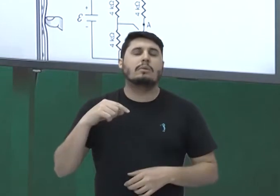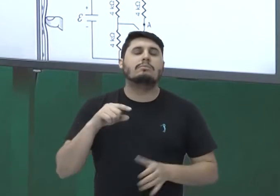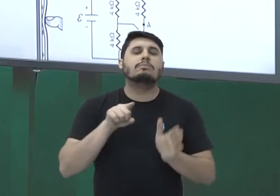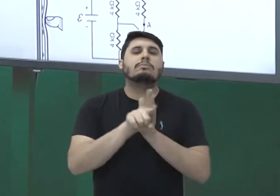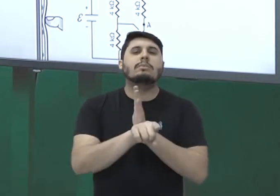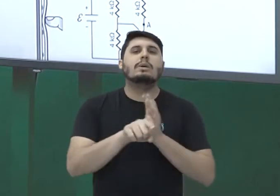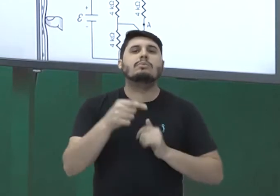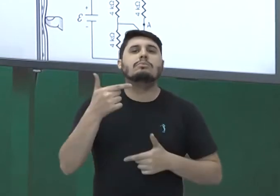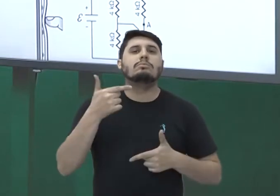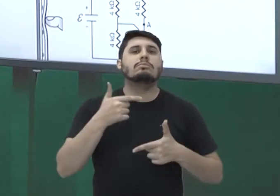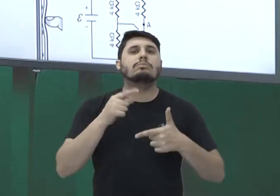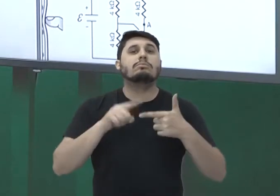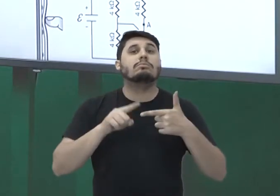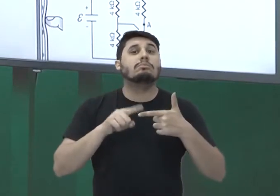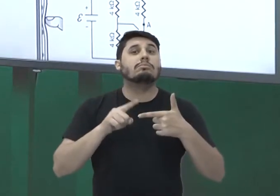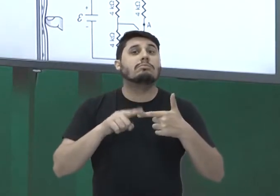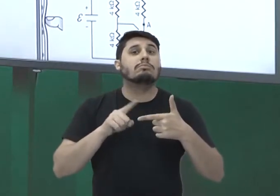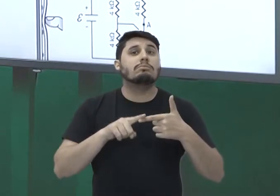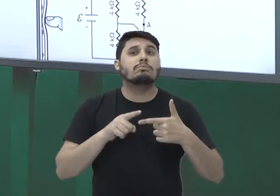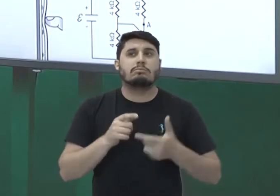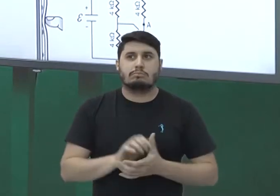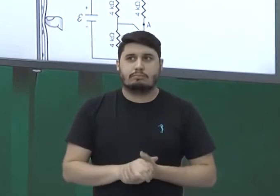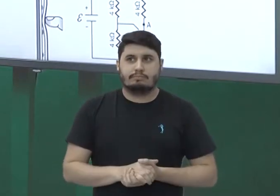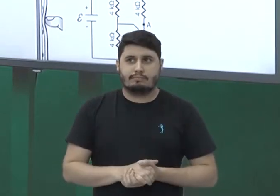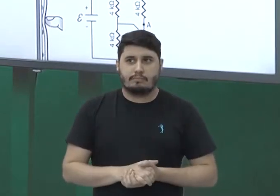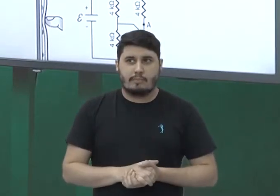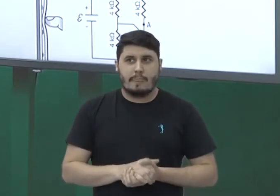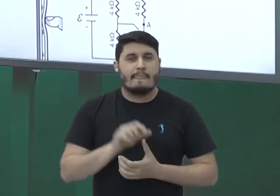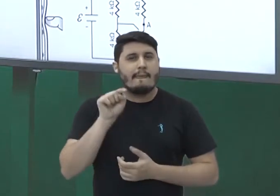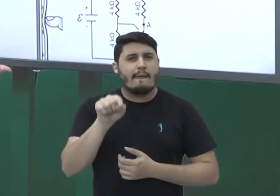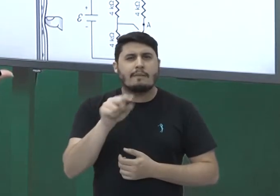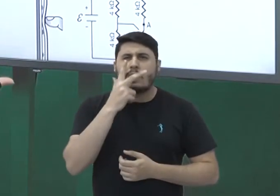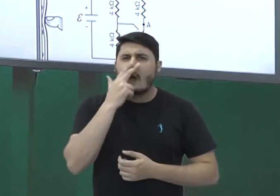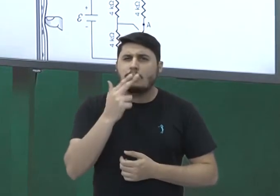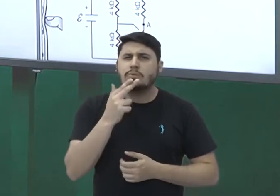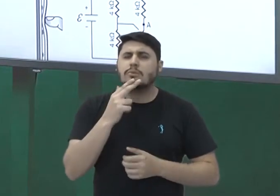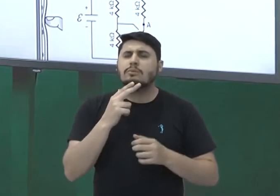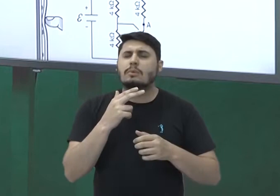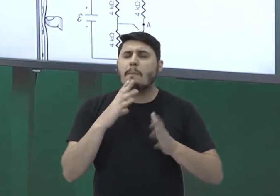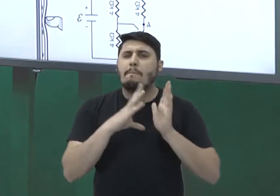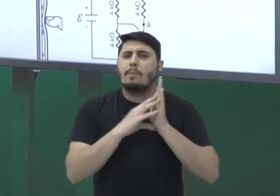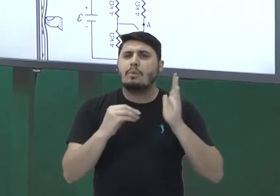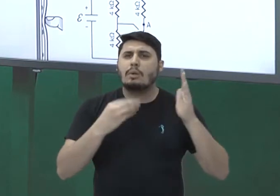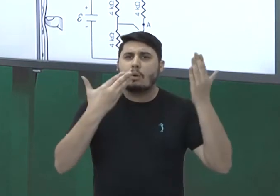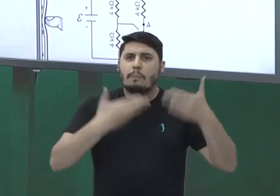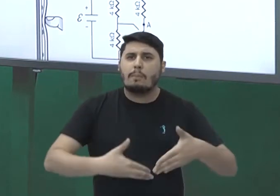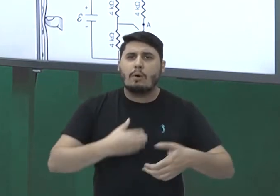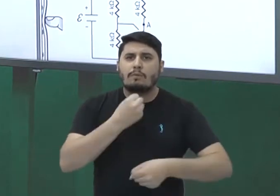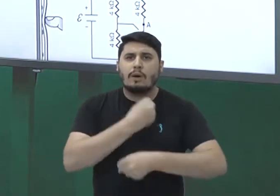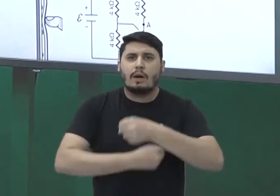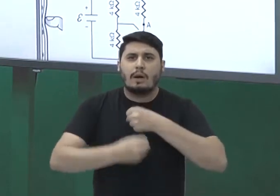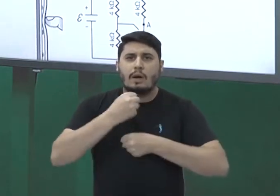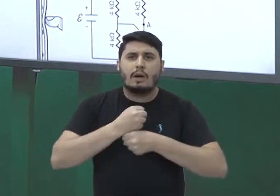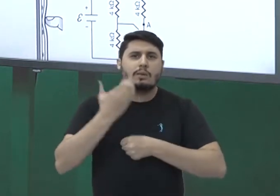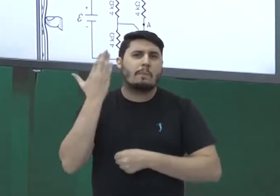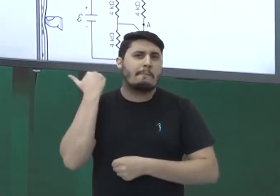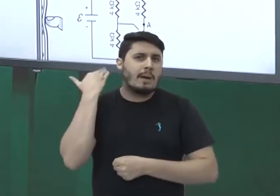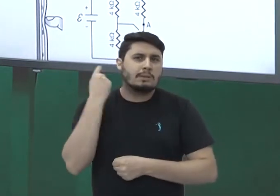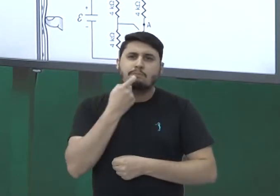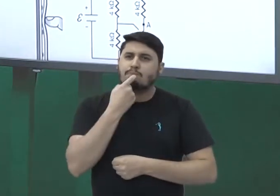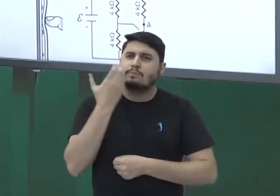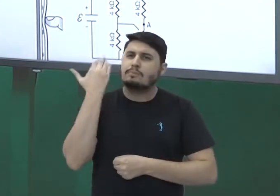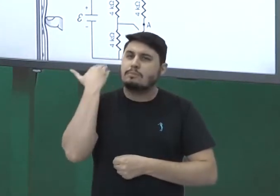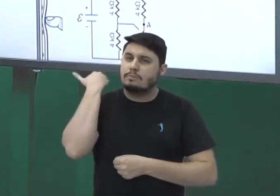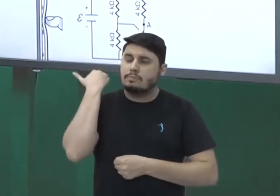questão, se não me falha a memória, da prova do ano passado, do Enem, certo? A prova do ano passado, ou seja, a prova mais